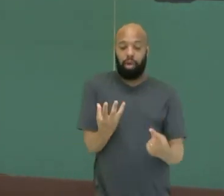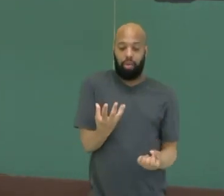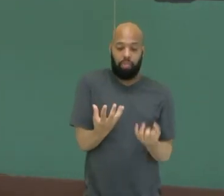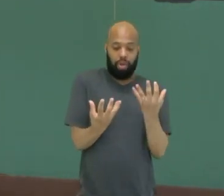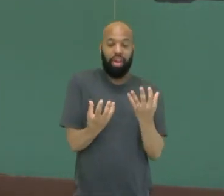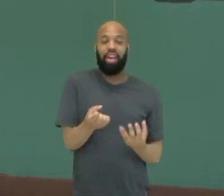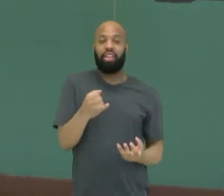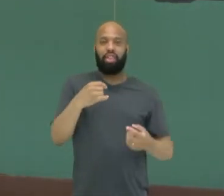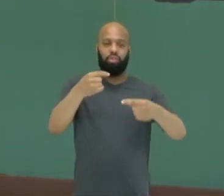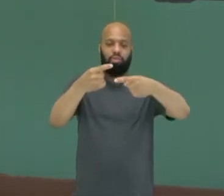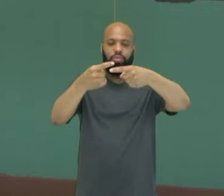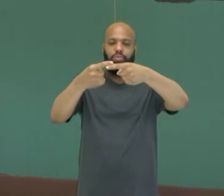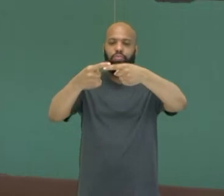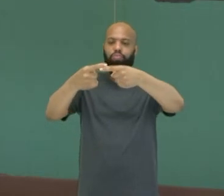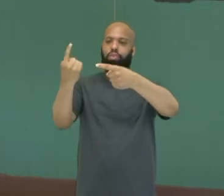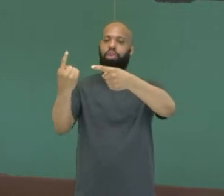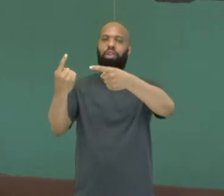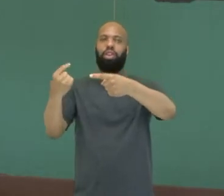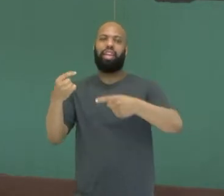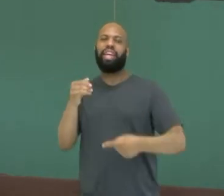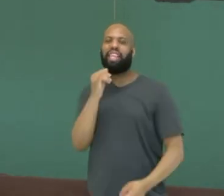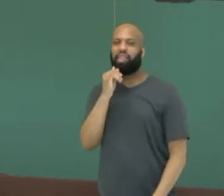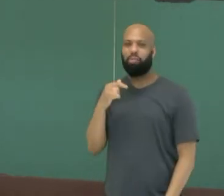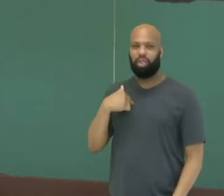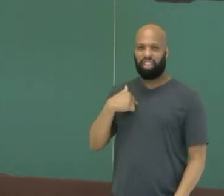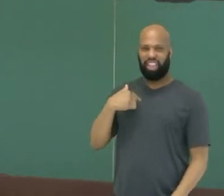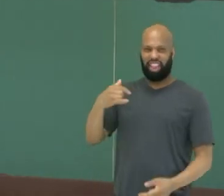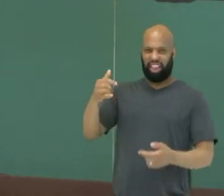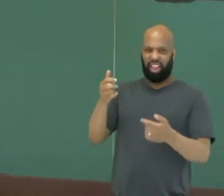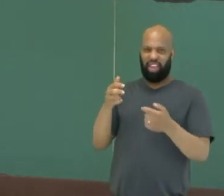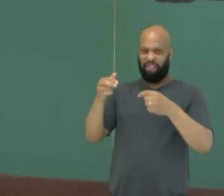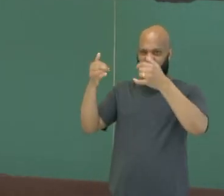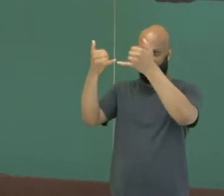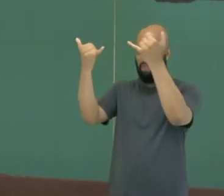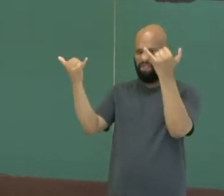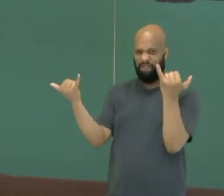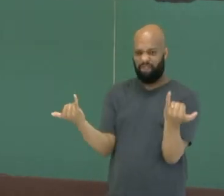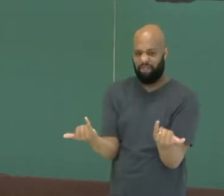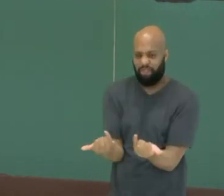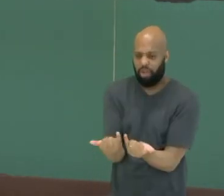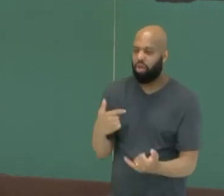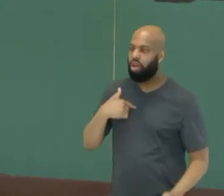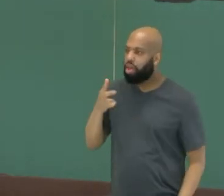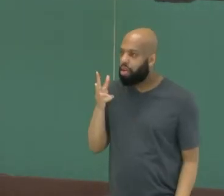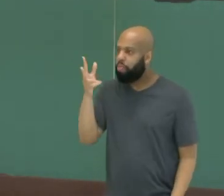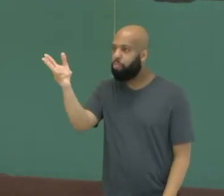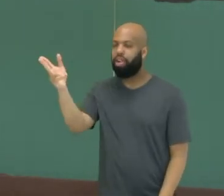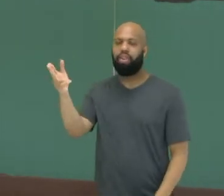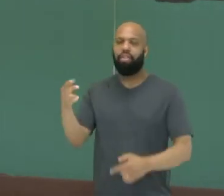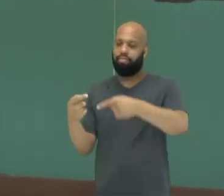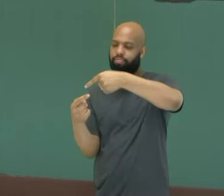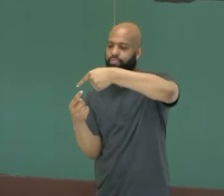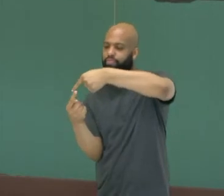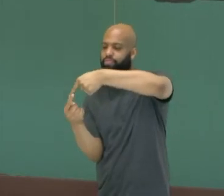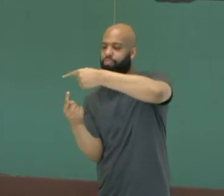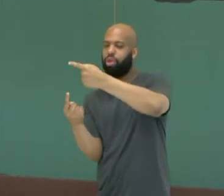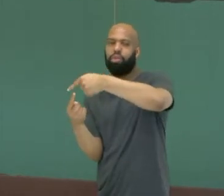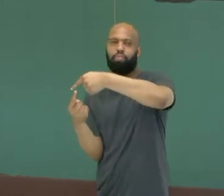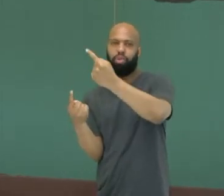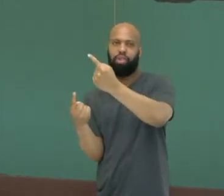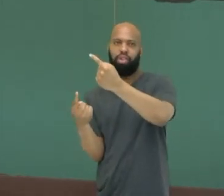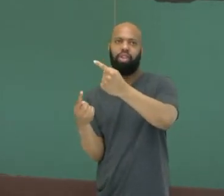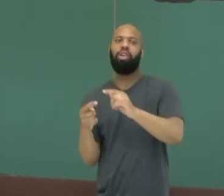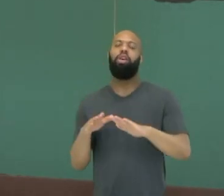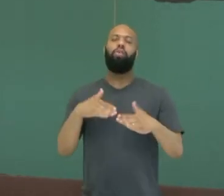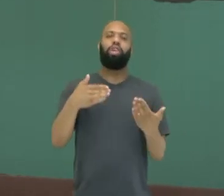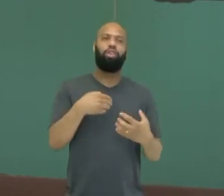Vou ser bem malvado. Vou pegar uma tesoura e ó, cortei esse fio. Abri o circuito. Circuito aberto. Então, ligado